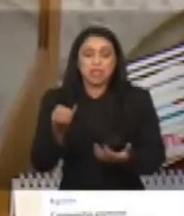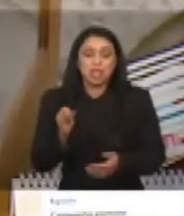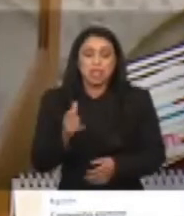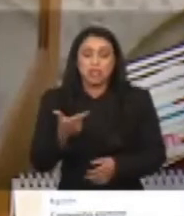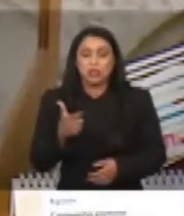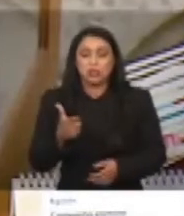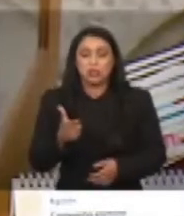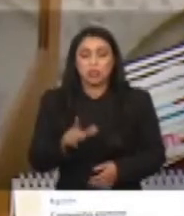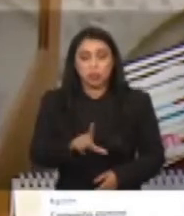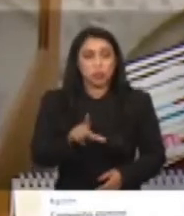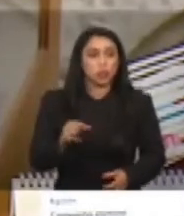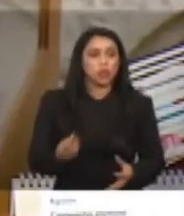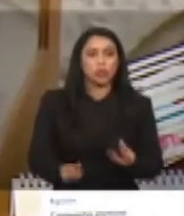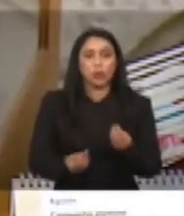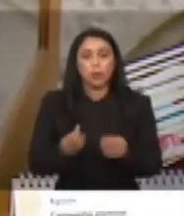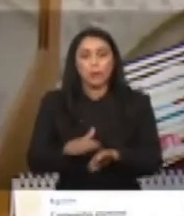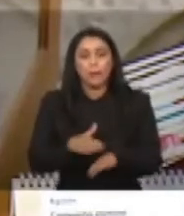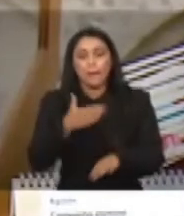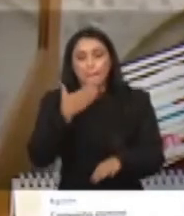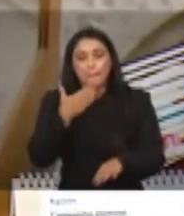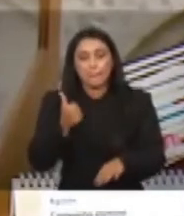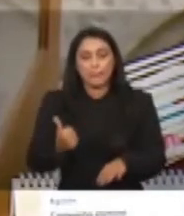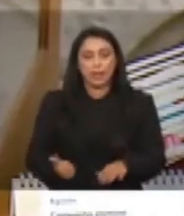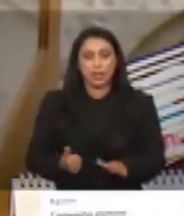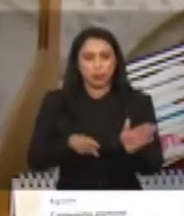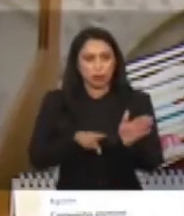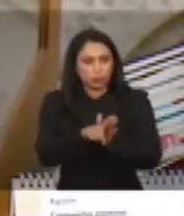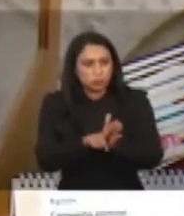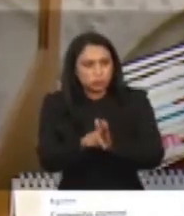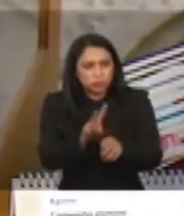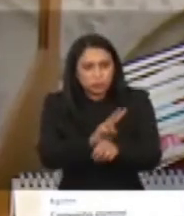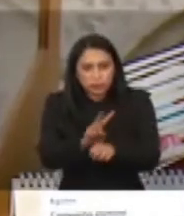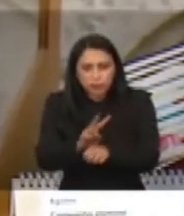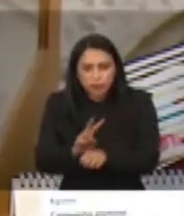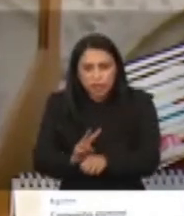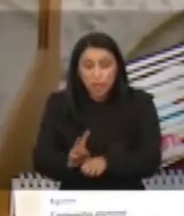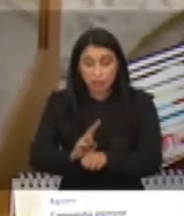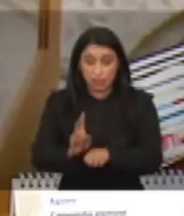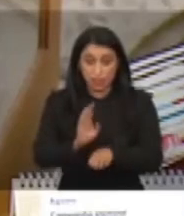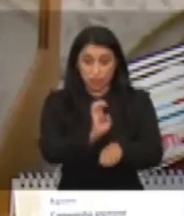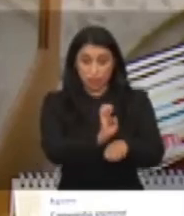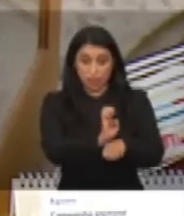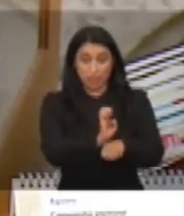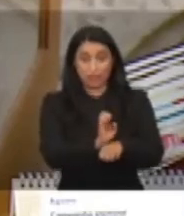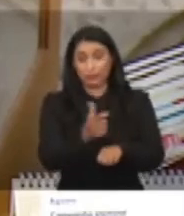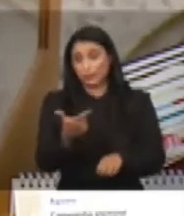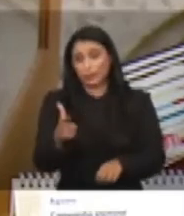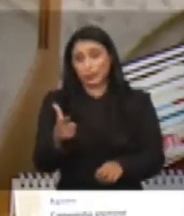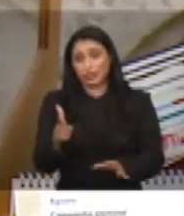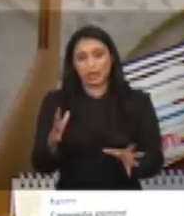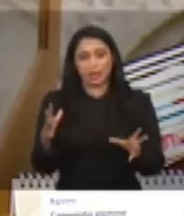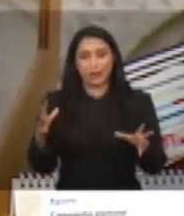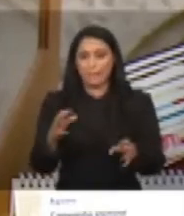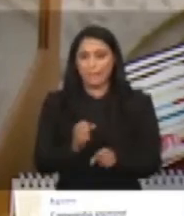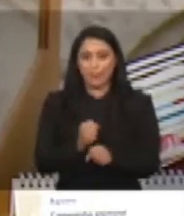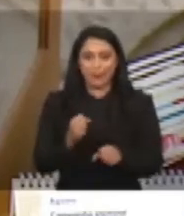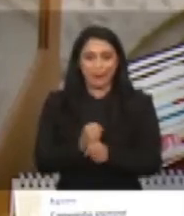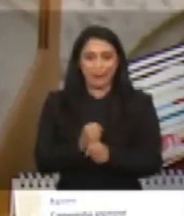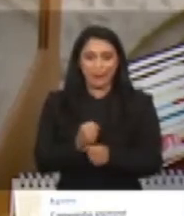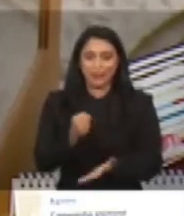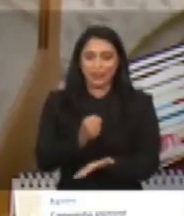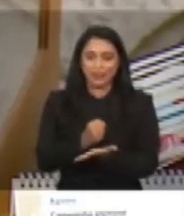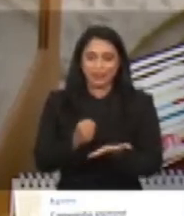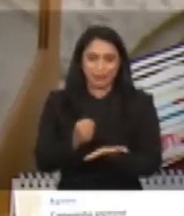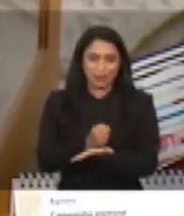tenha escolhido a melhor forma de mensurar a atividade fiscalizatória do Estado, não se chega a ter base de cálculo própria de imposto,